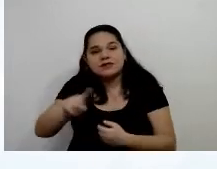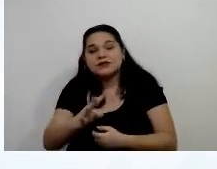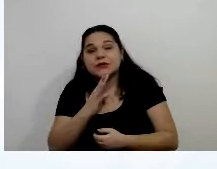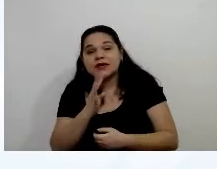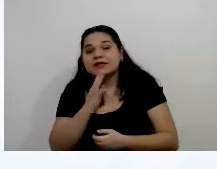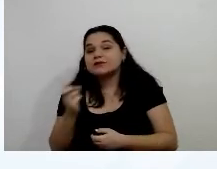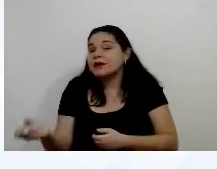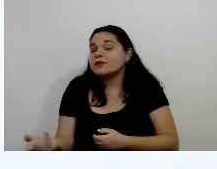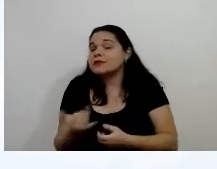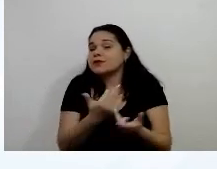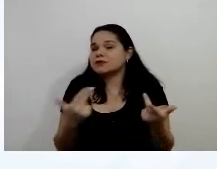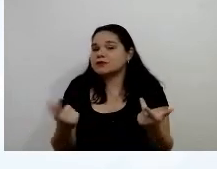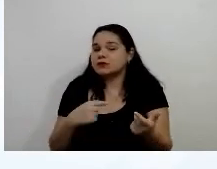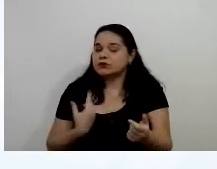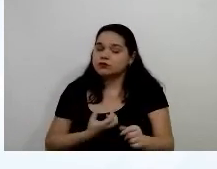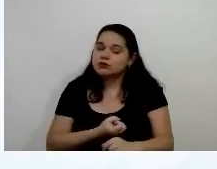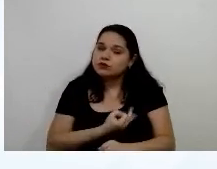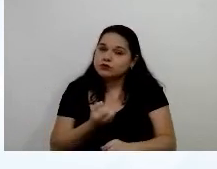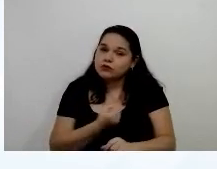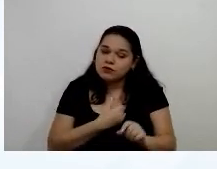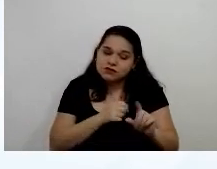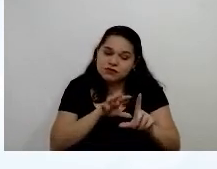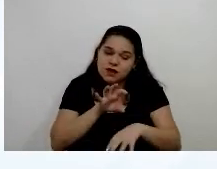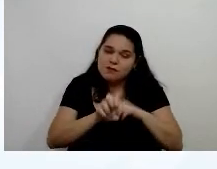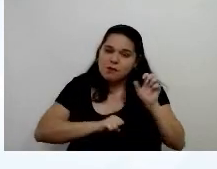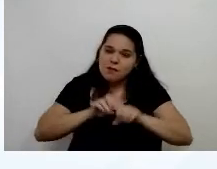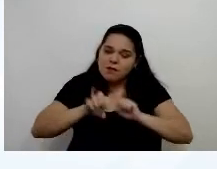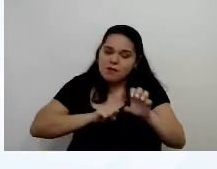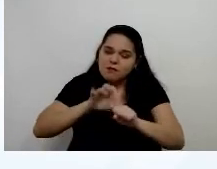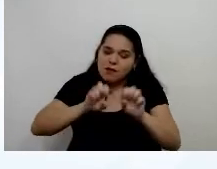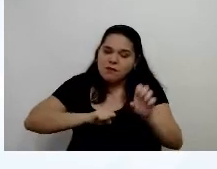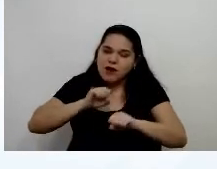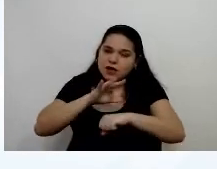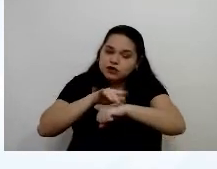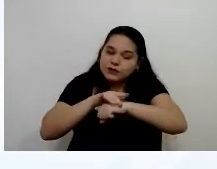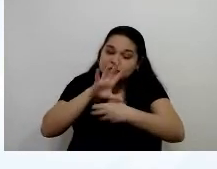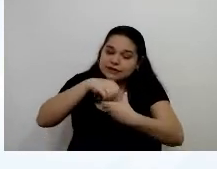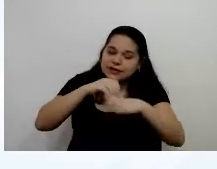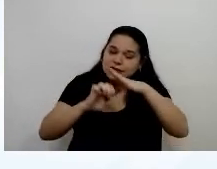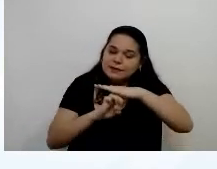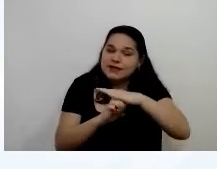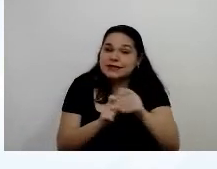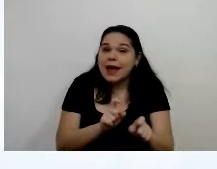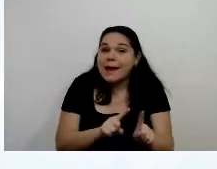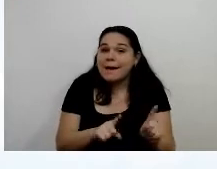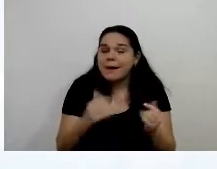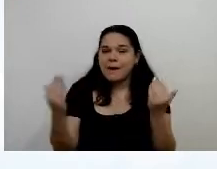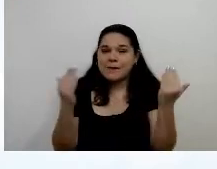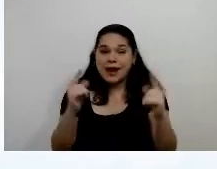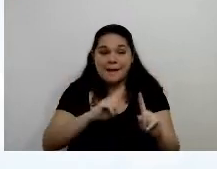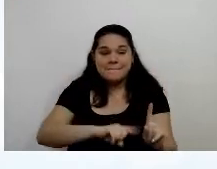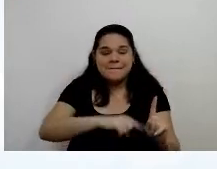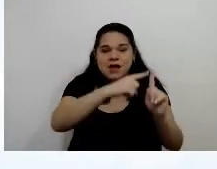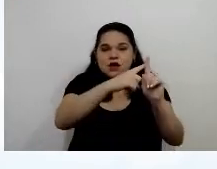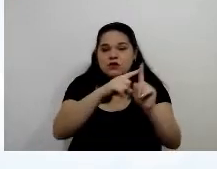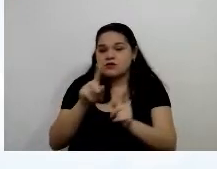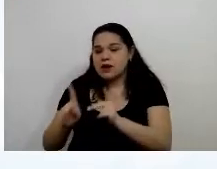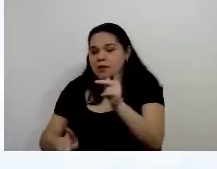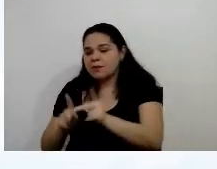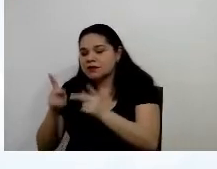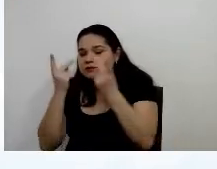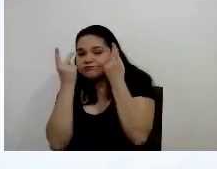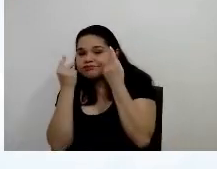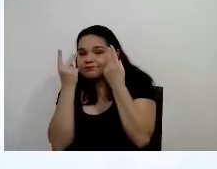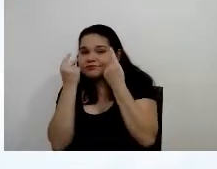Os nossos índices de contaminação nas empresas, elas são maiores do que a população